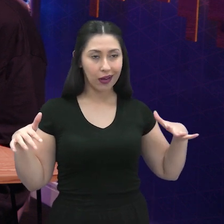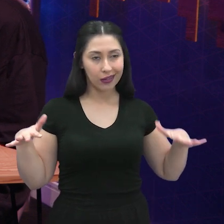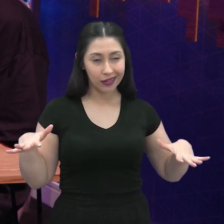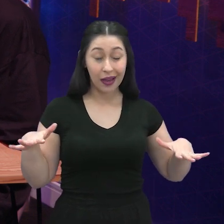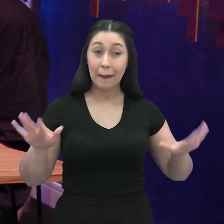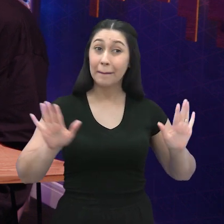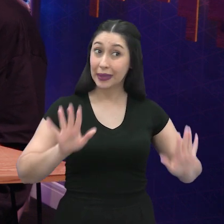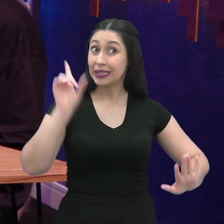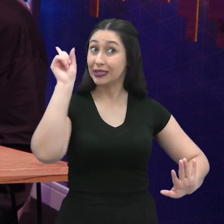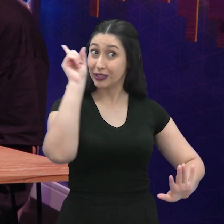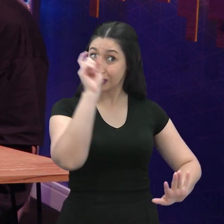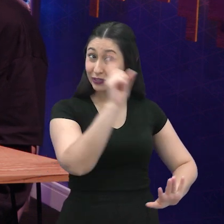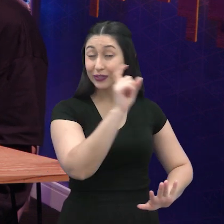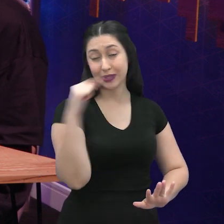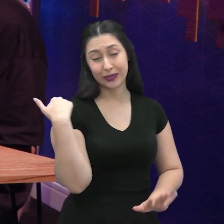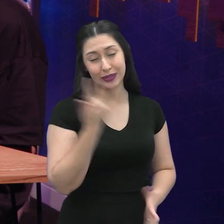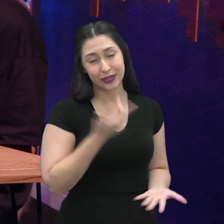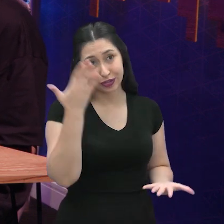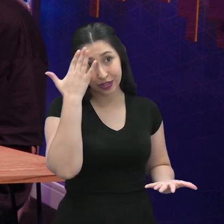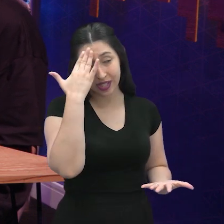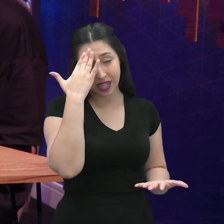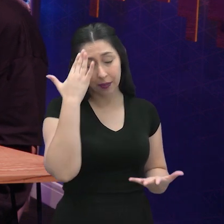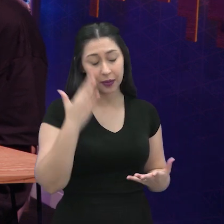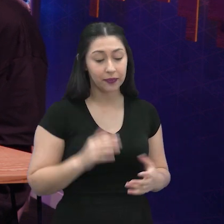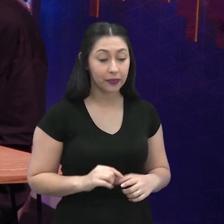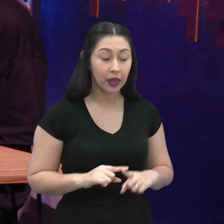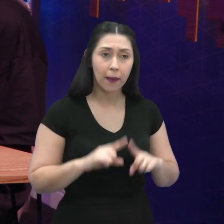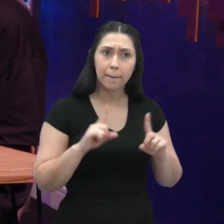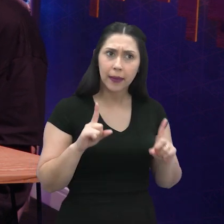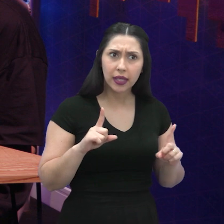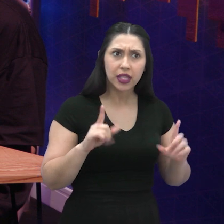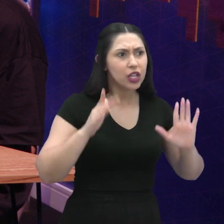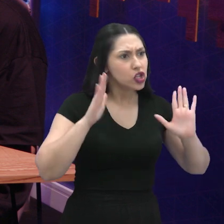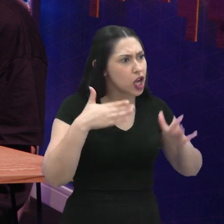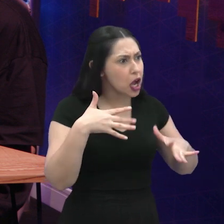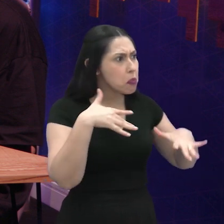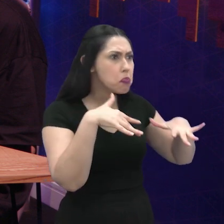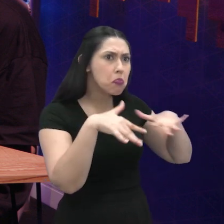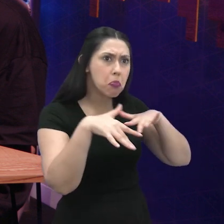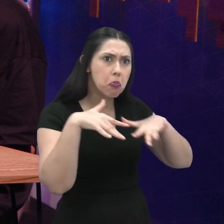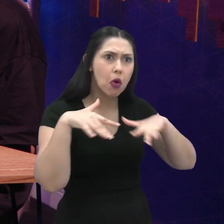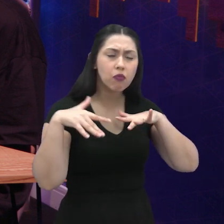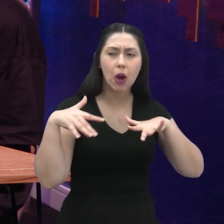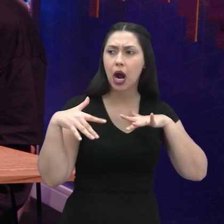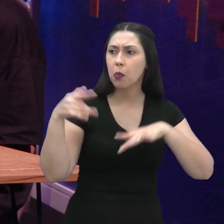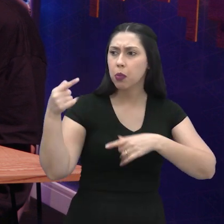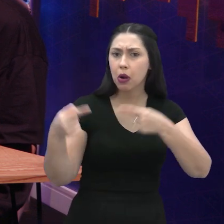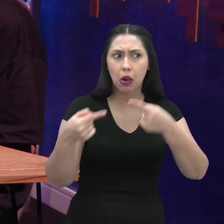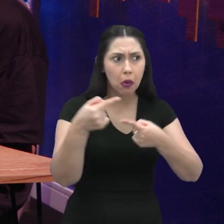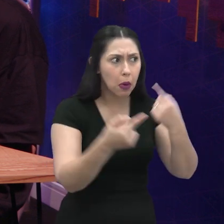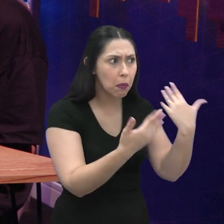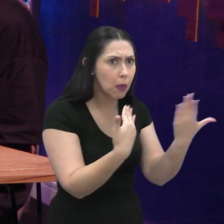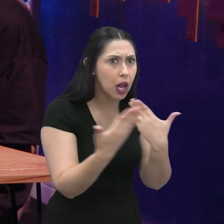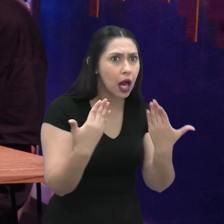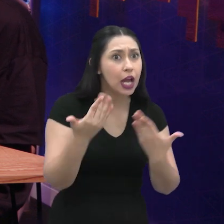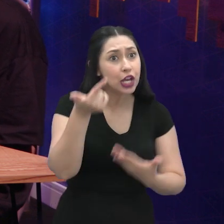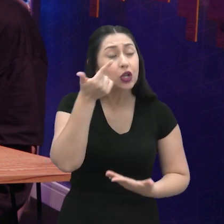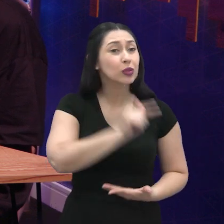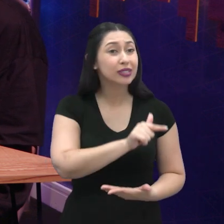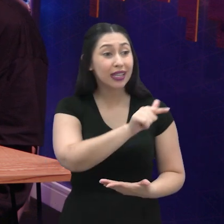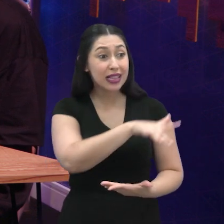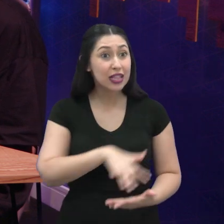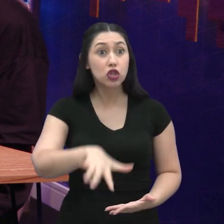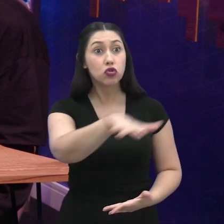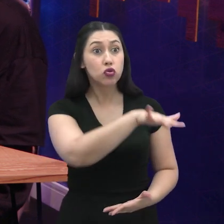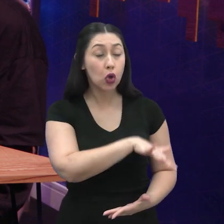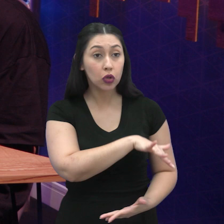passar da 6x1 para 4x3, mas só da gente, se com todo esse movimento, né, a gente conseguir fazer com que aconteça a